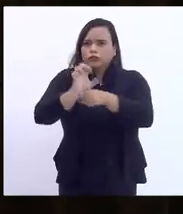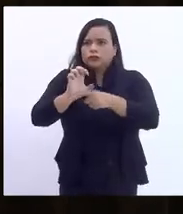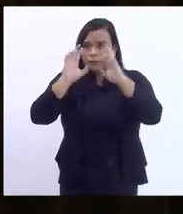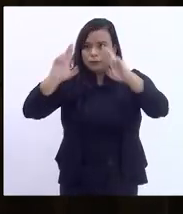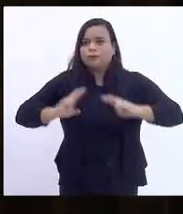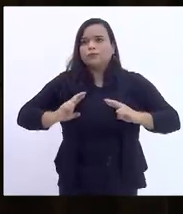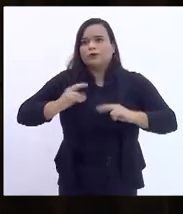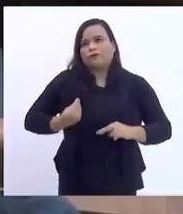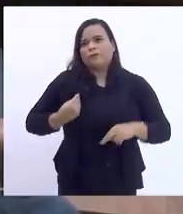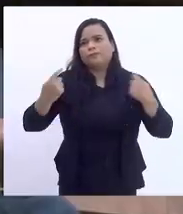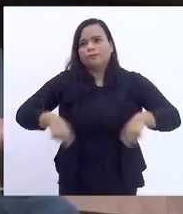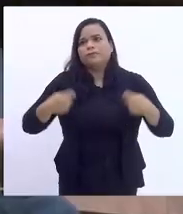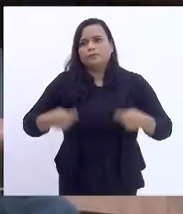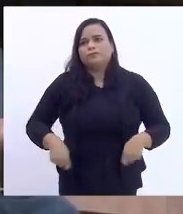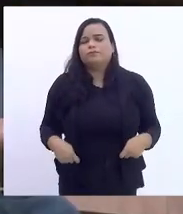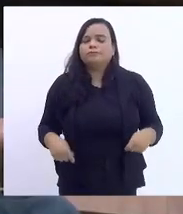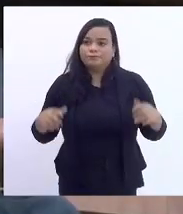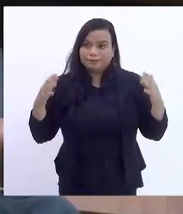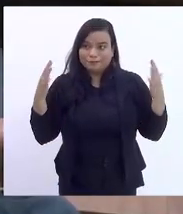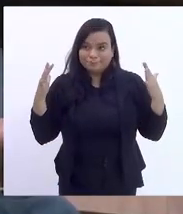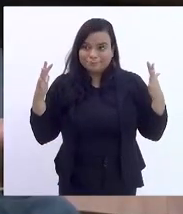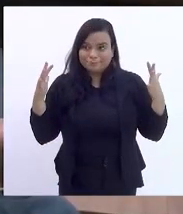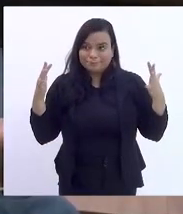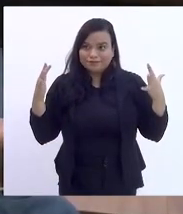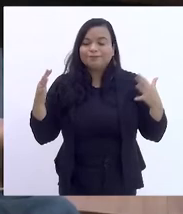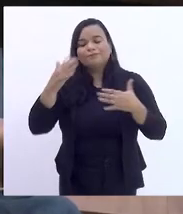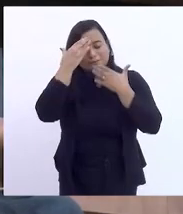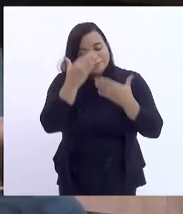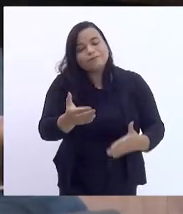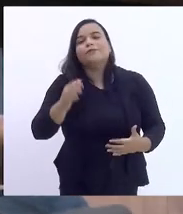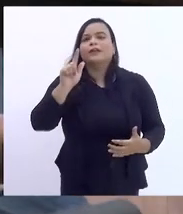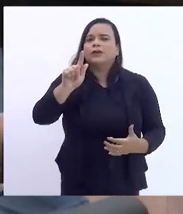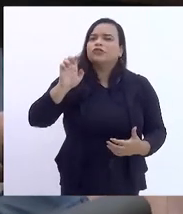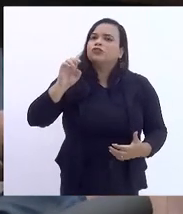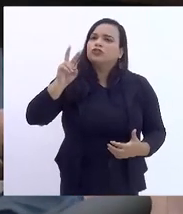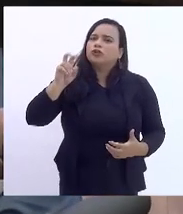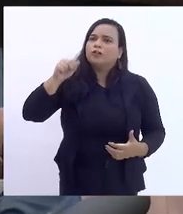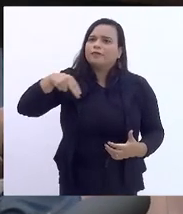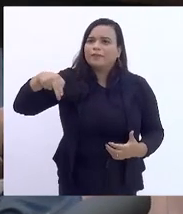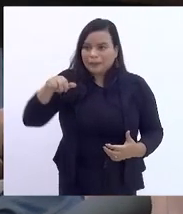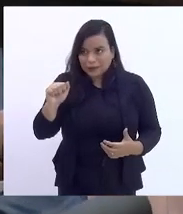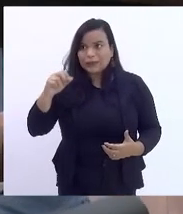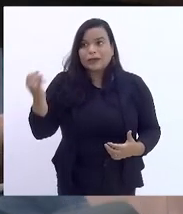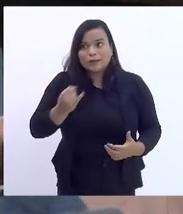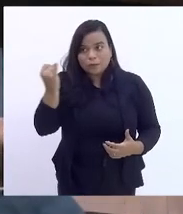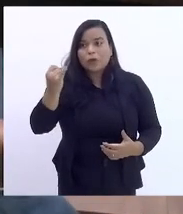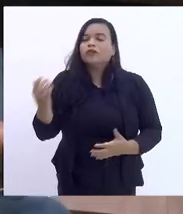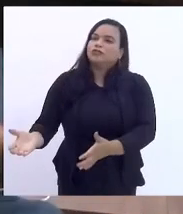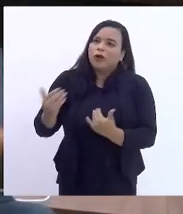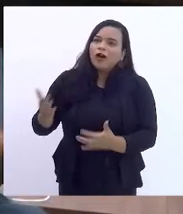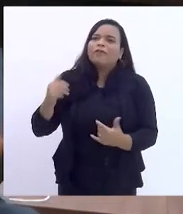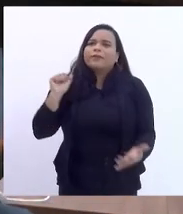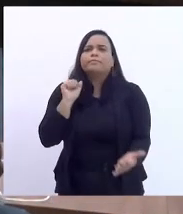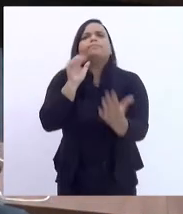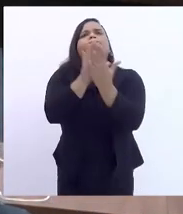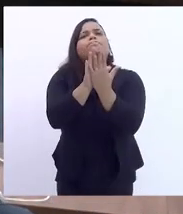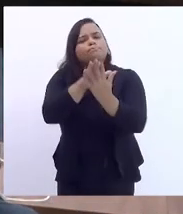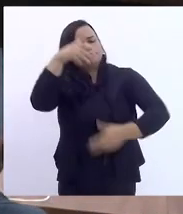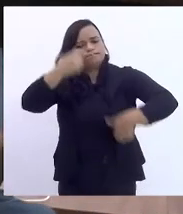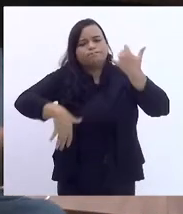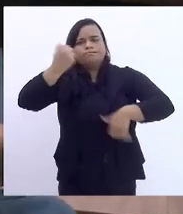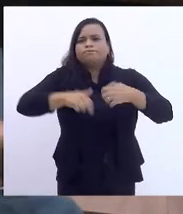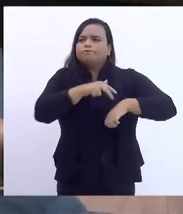vida Muito obrigada Giovana importante eu ver a nossa juventude se